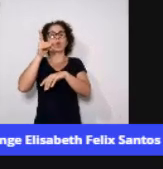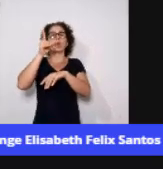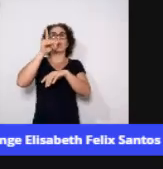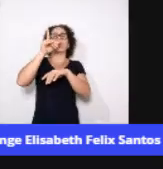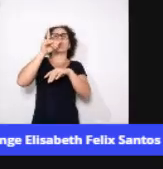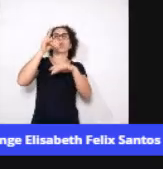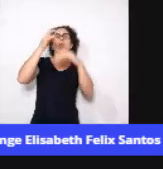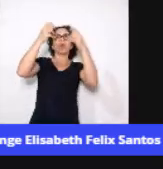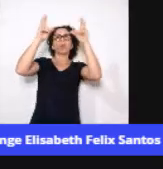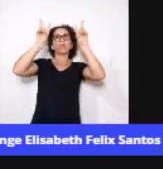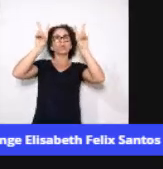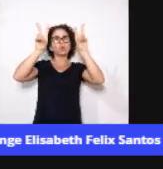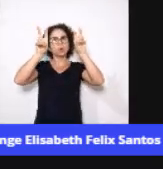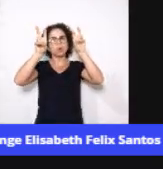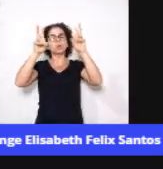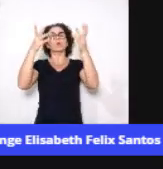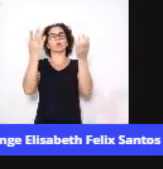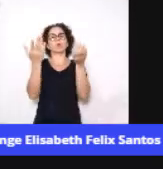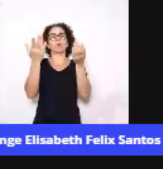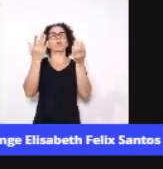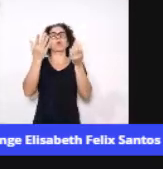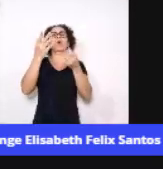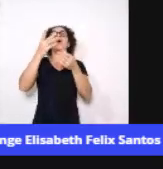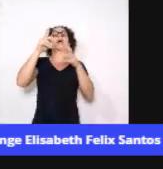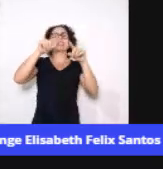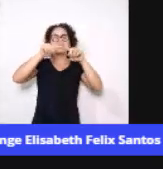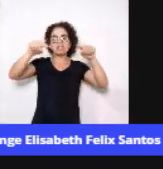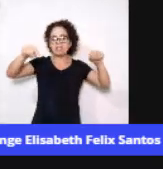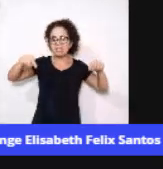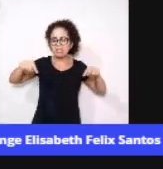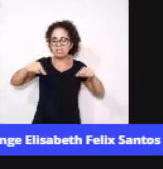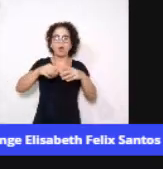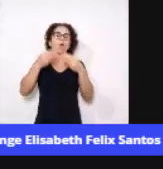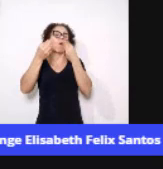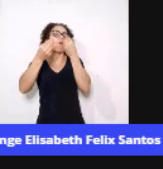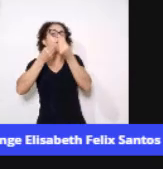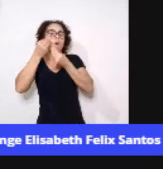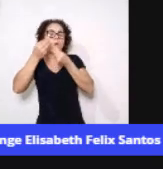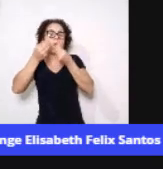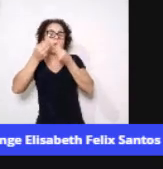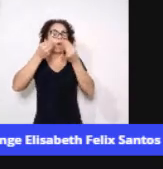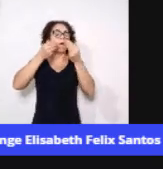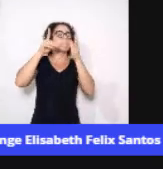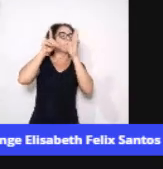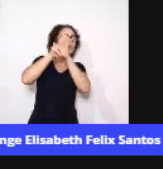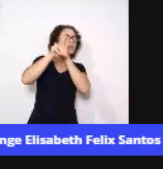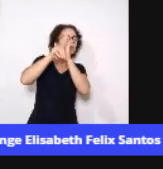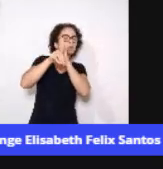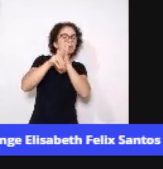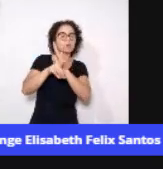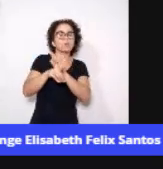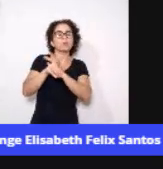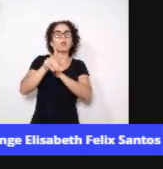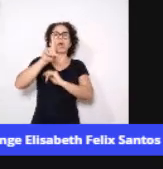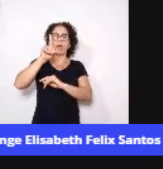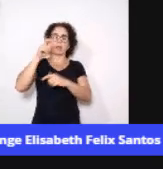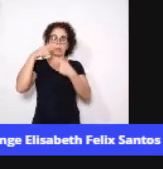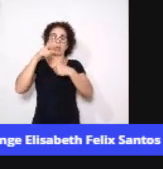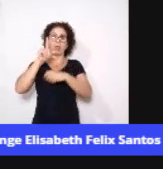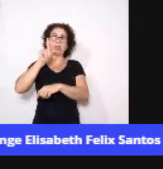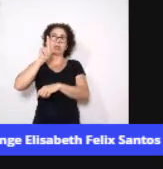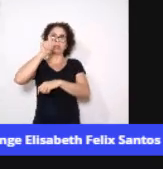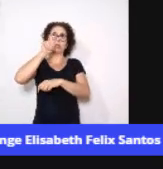assunto e o tipo de sala. Basta, então, que nós cliquemos no botão